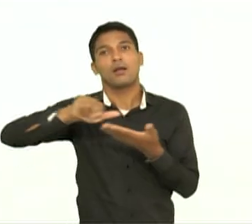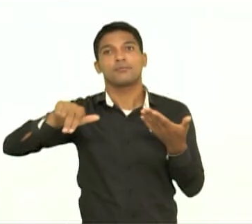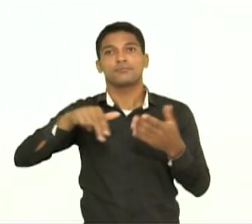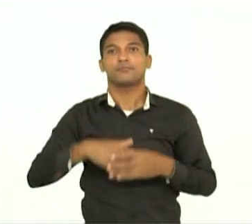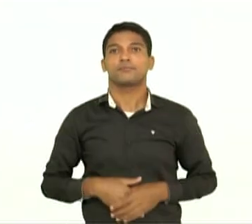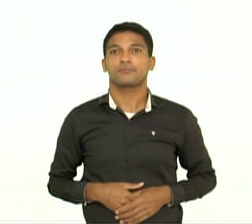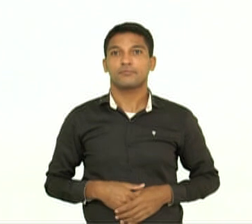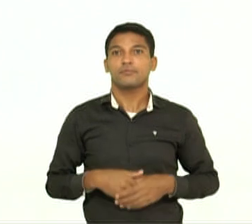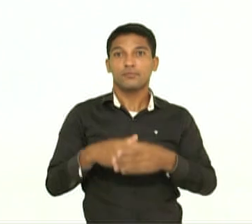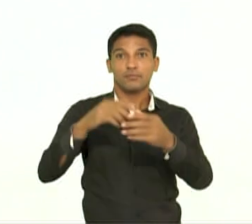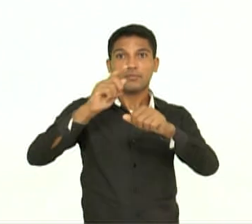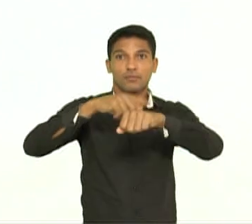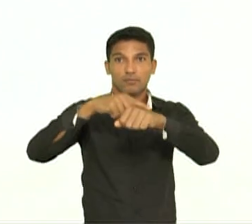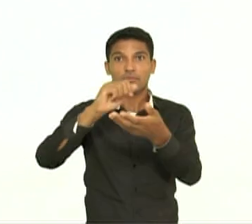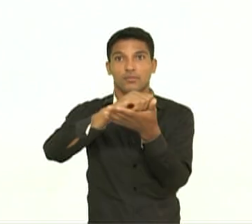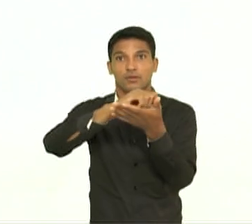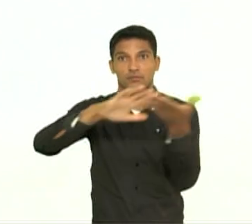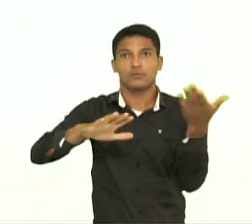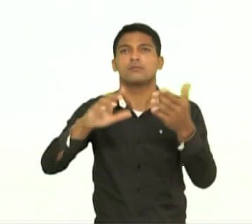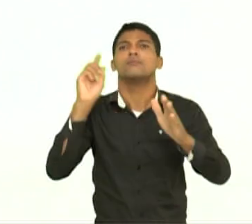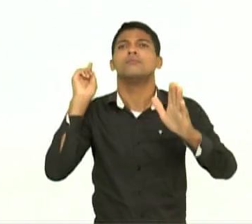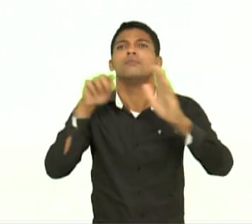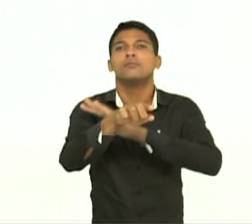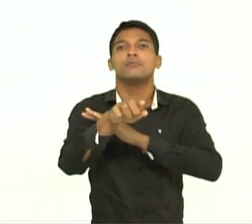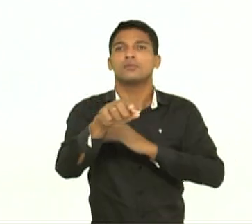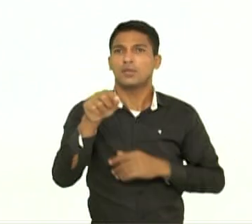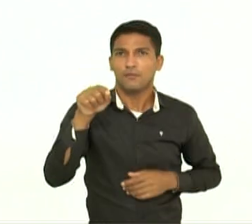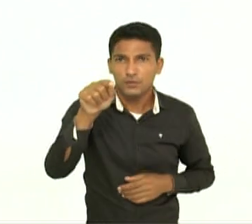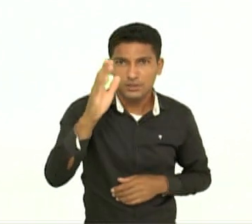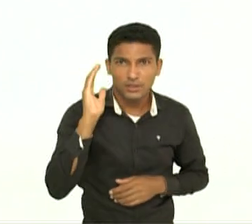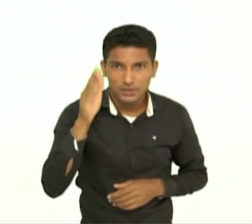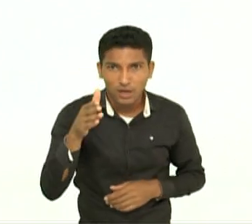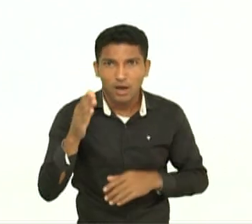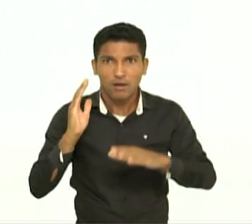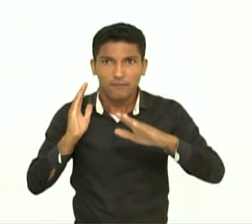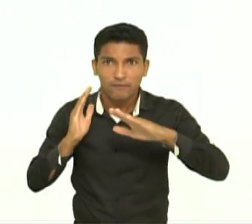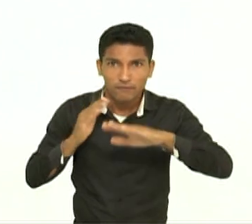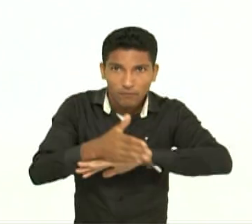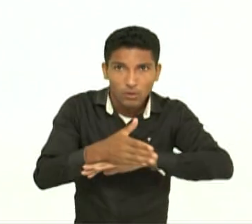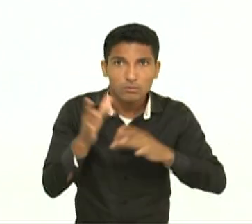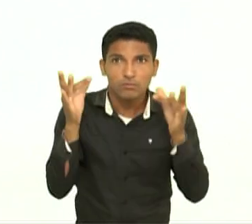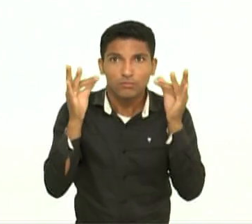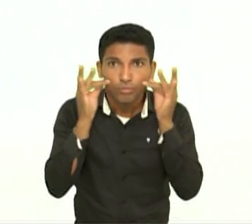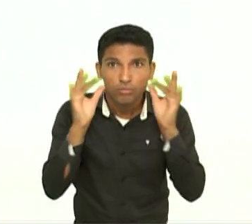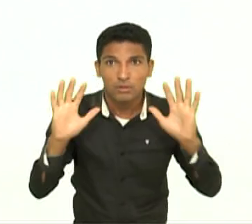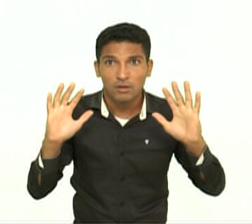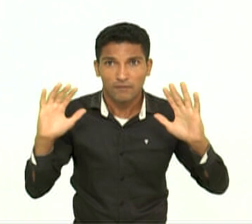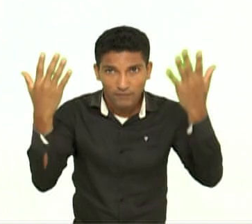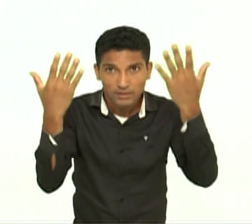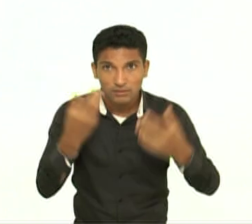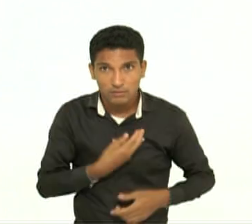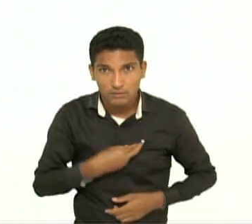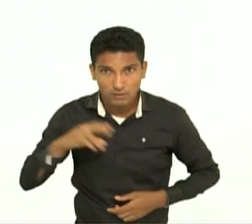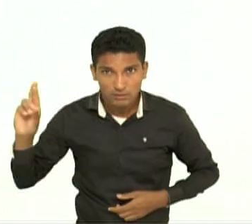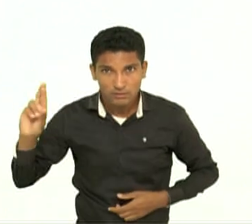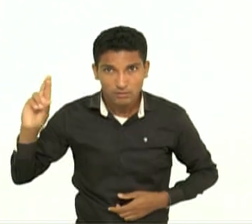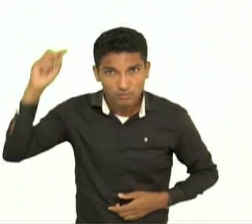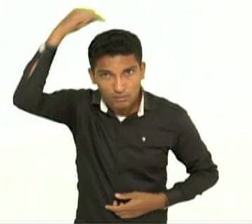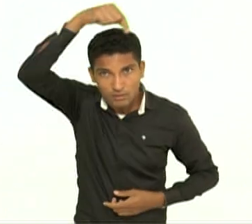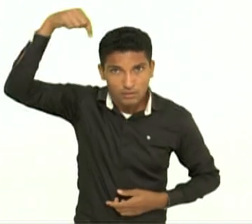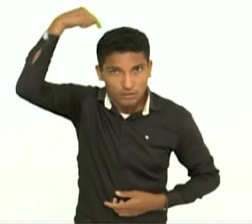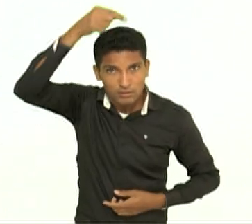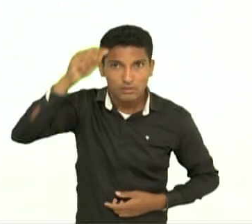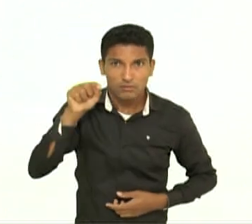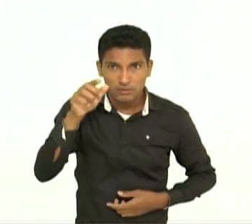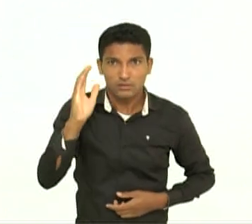quero começar perguntando aqui para vocês. Você já foi em alguma festa religiosa? Mesmo que não seja da sua religião, você